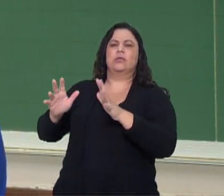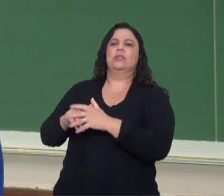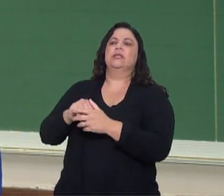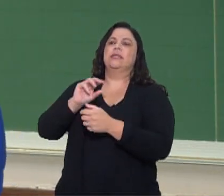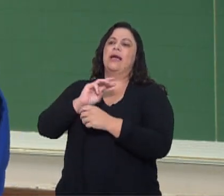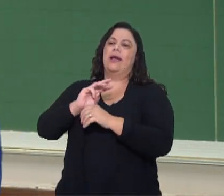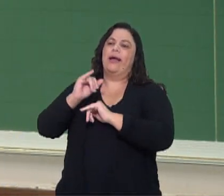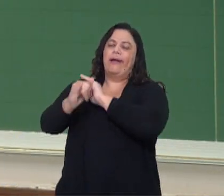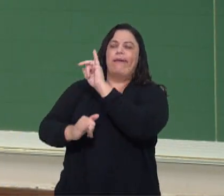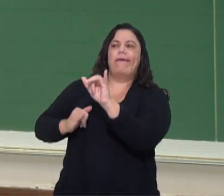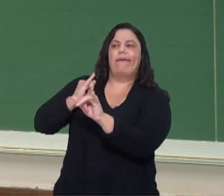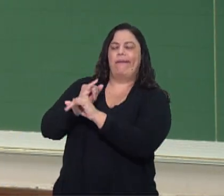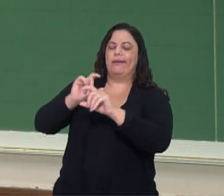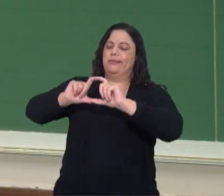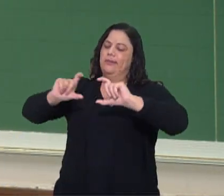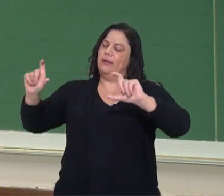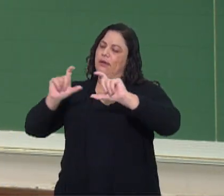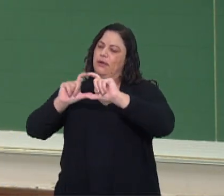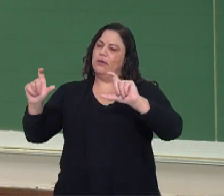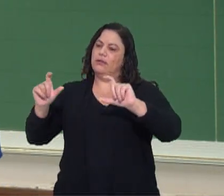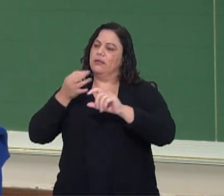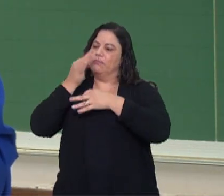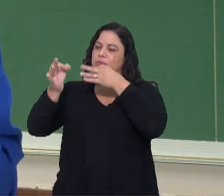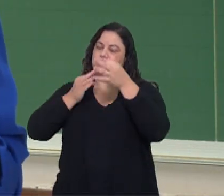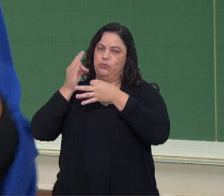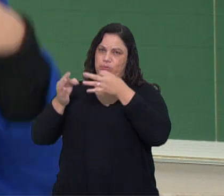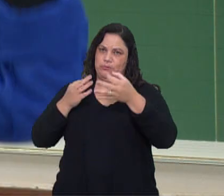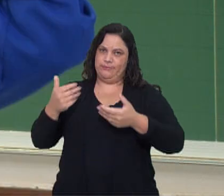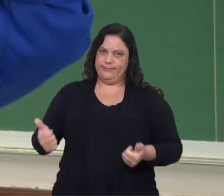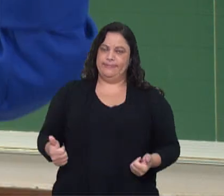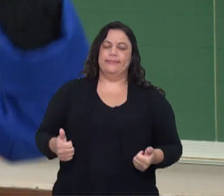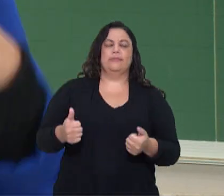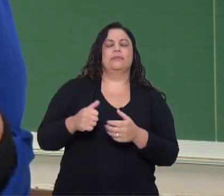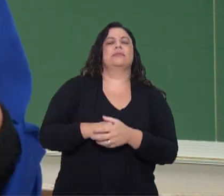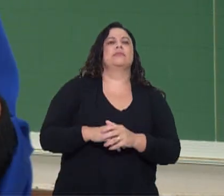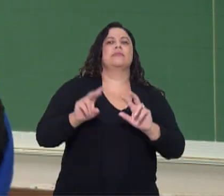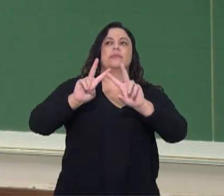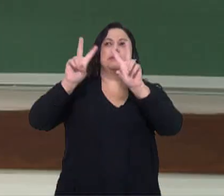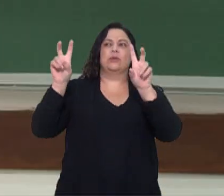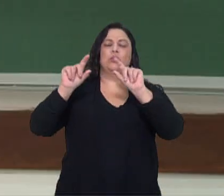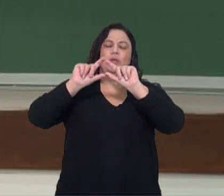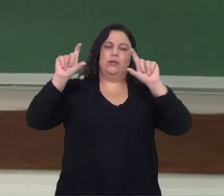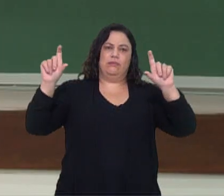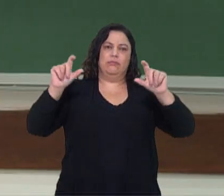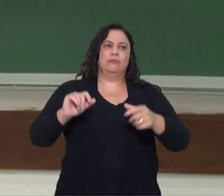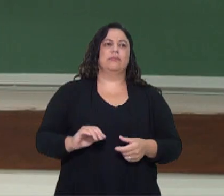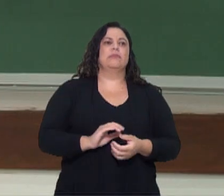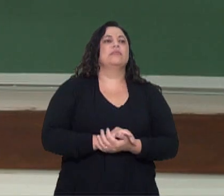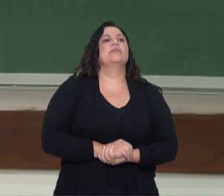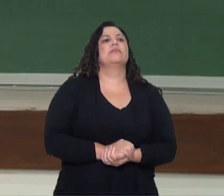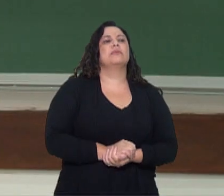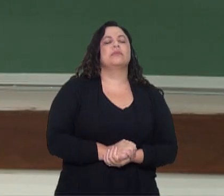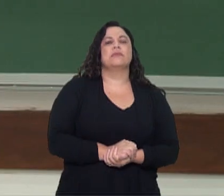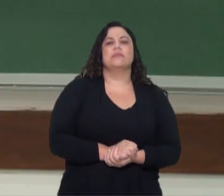tem comentários. Então, o que eu tenho ali? Eu tenho opiniões em relação àquilo que aconteceu.